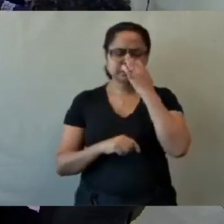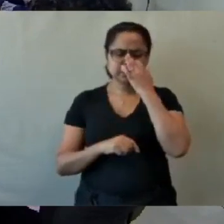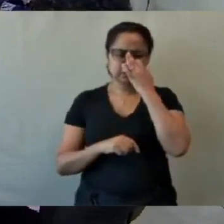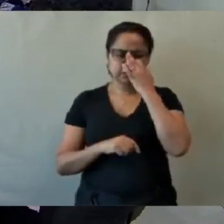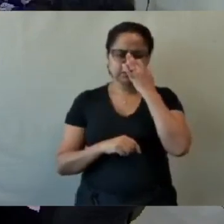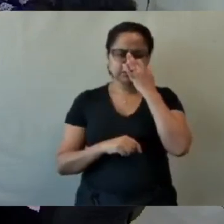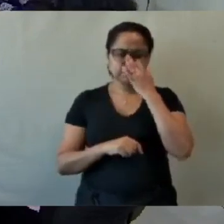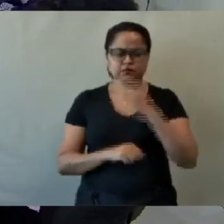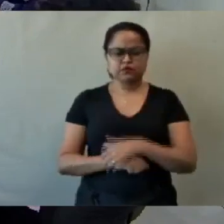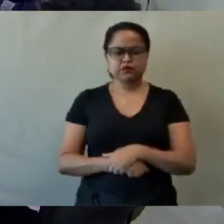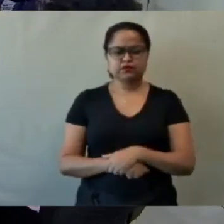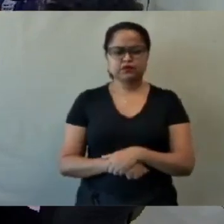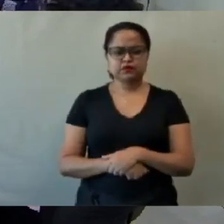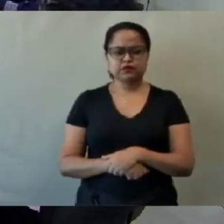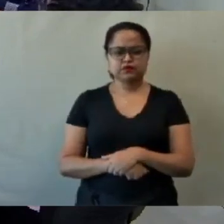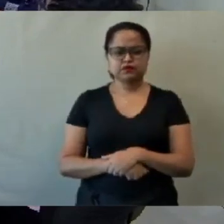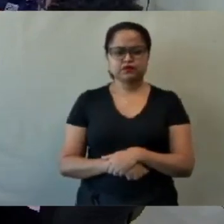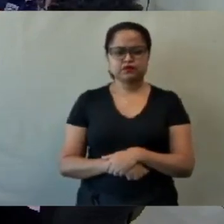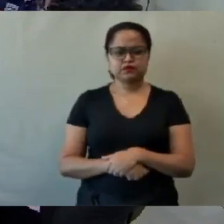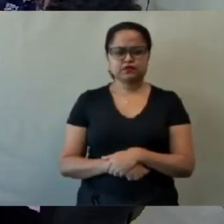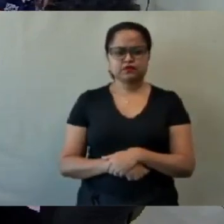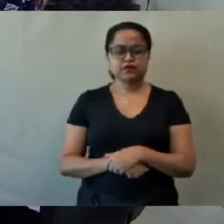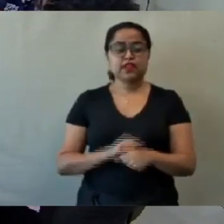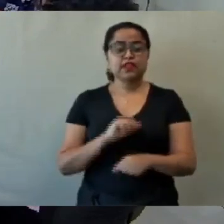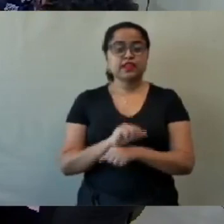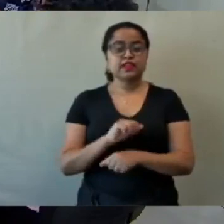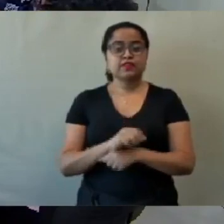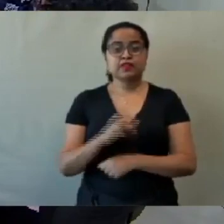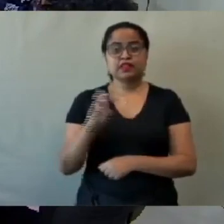Espera 5 minutos, você olha aí. O quê?